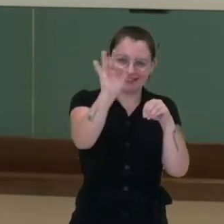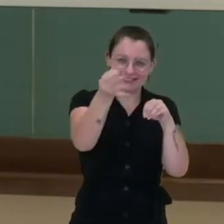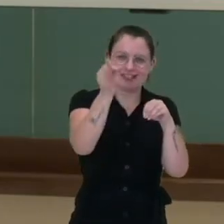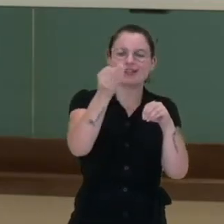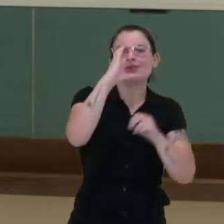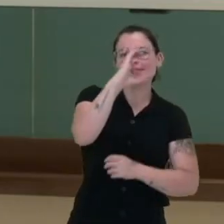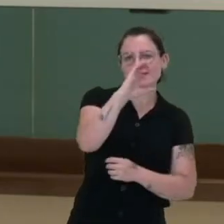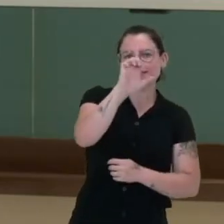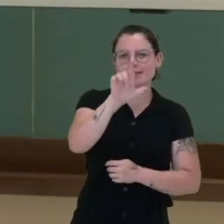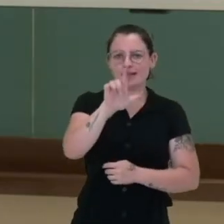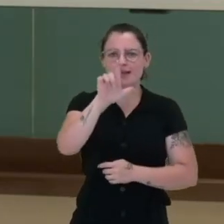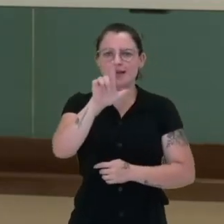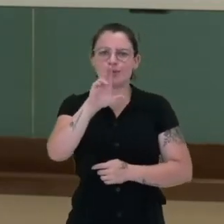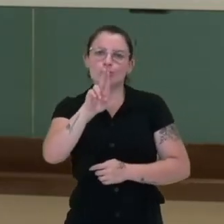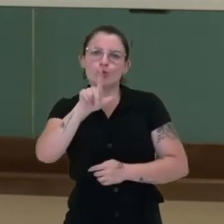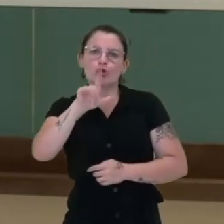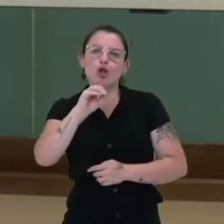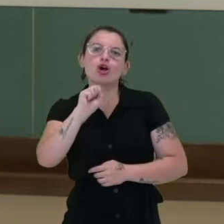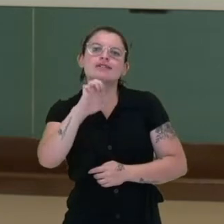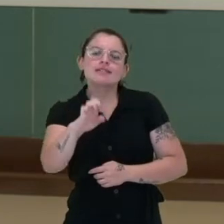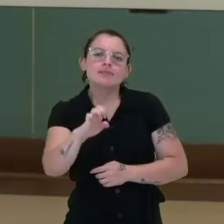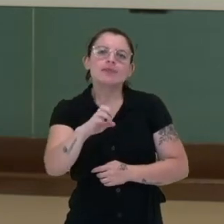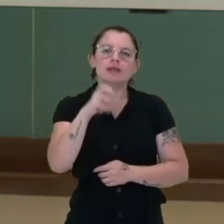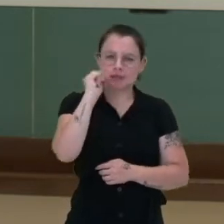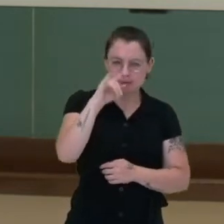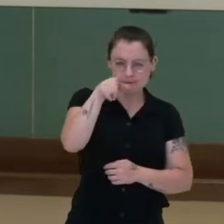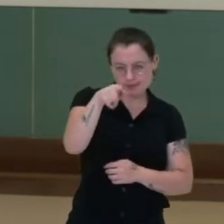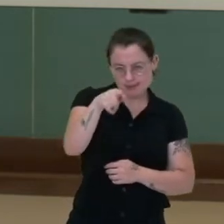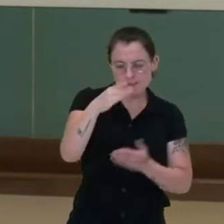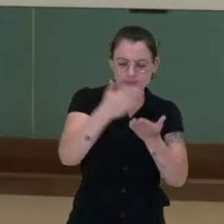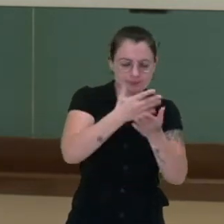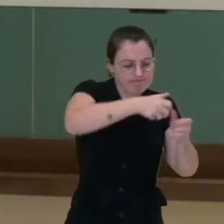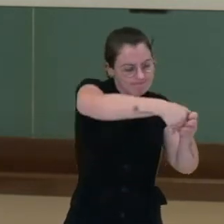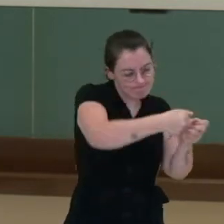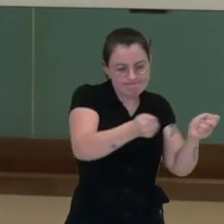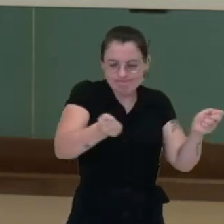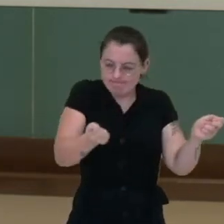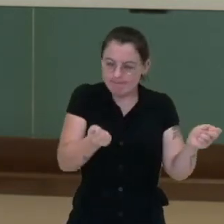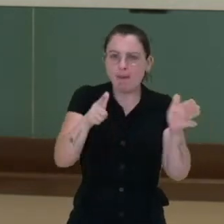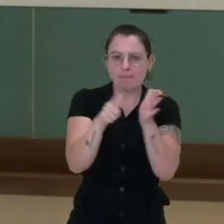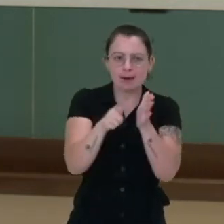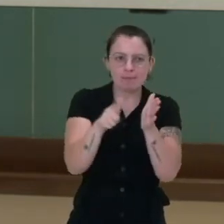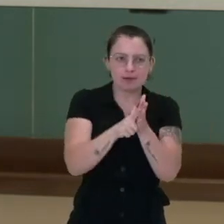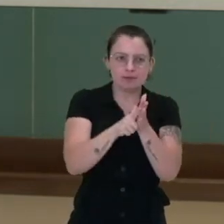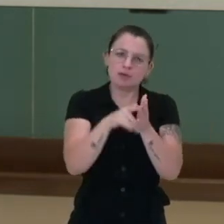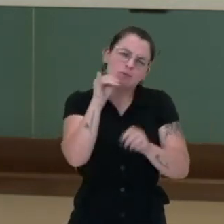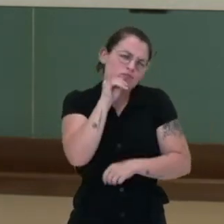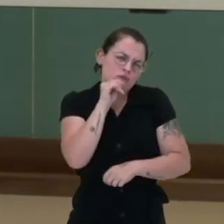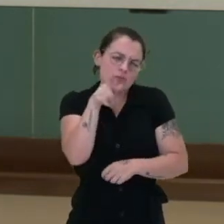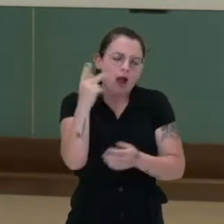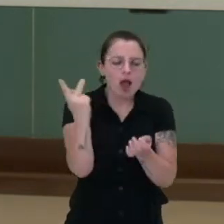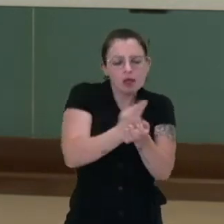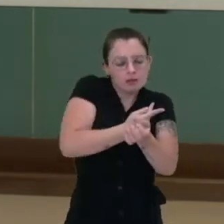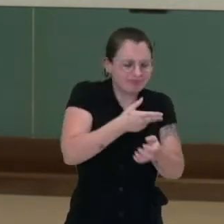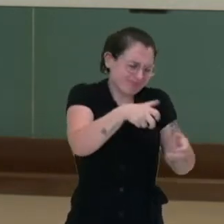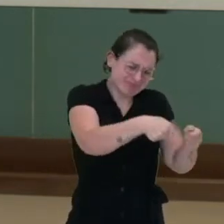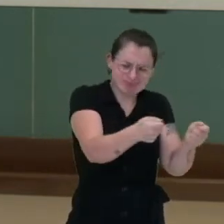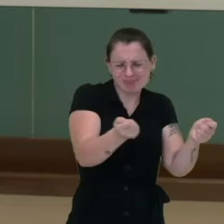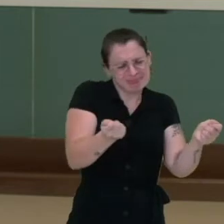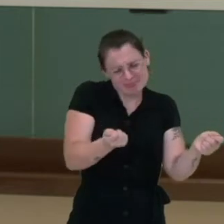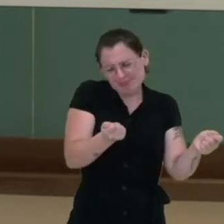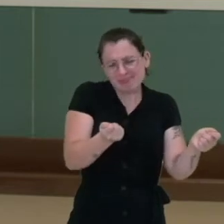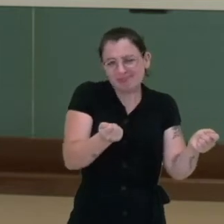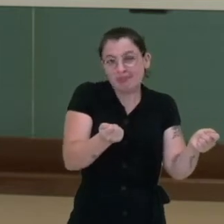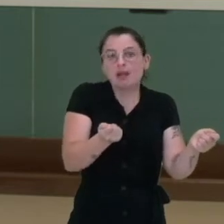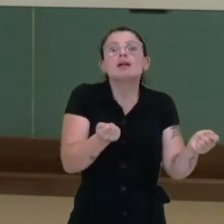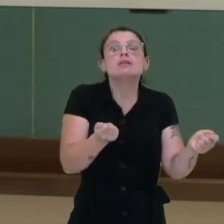você pegar uma folha de papel, arrancar uma folha do seu caderno, você errou, por exemplo, uma atividade, estava escrevendo